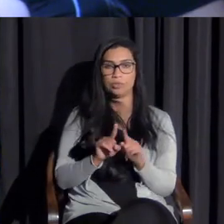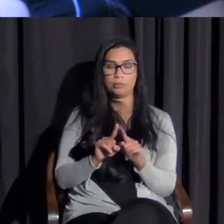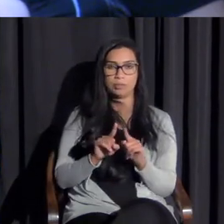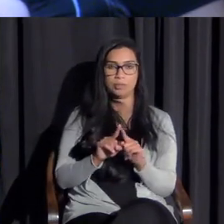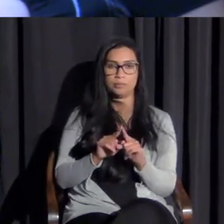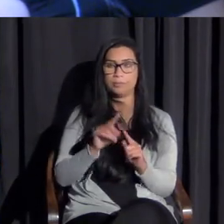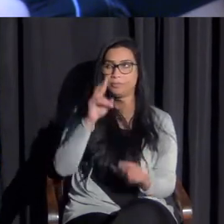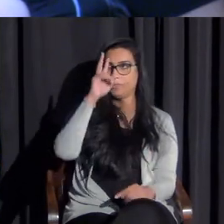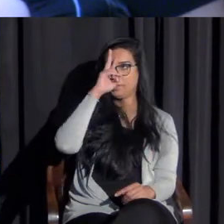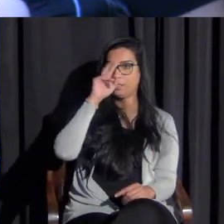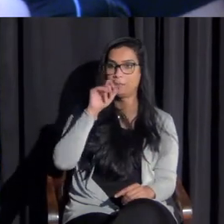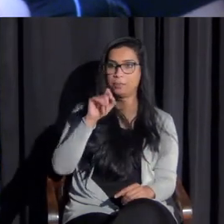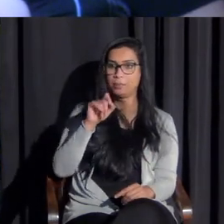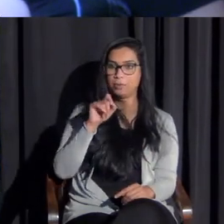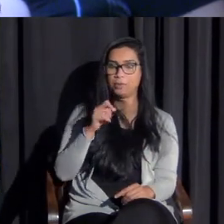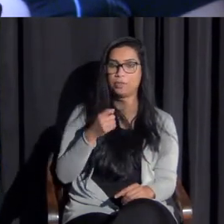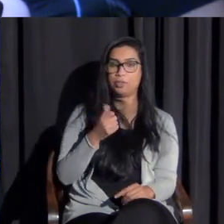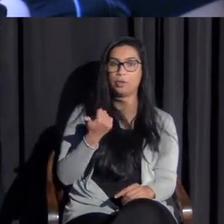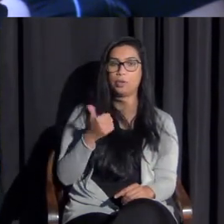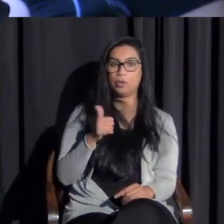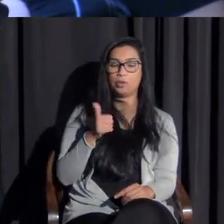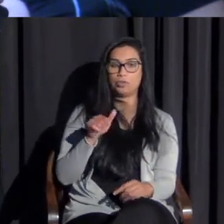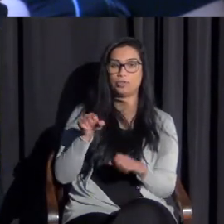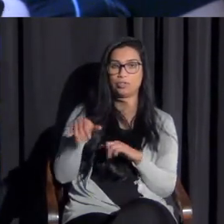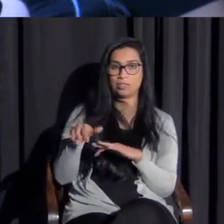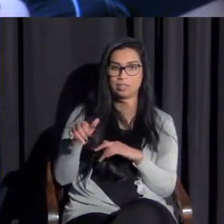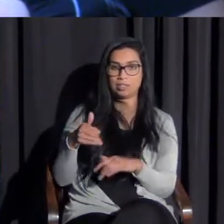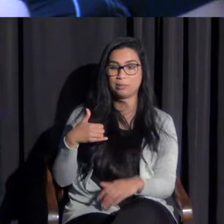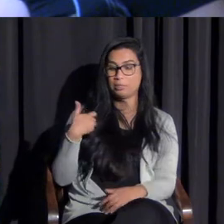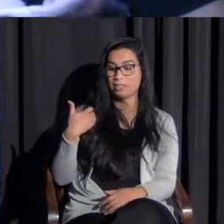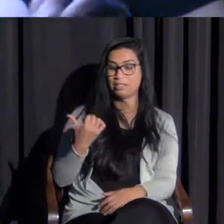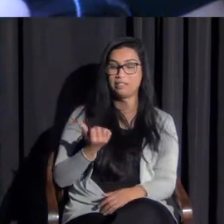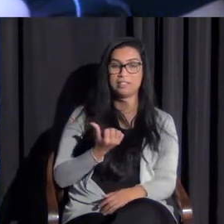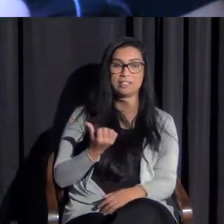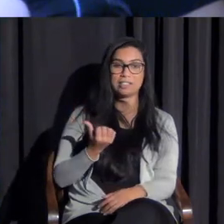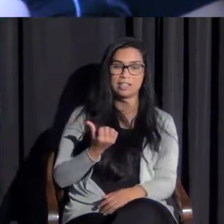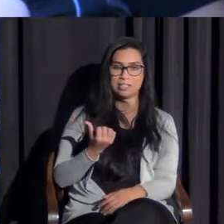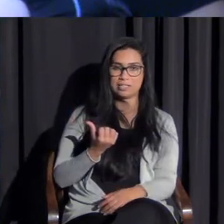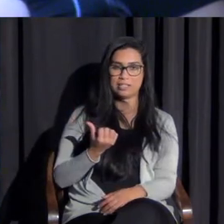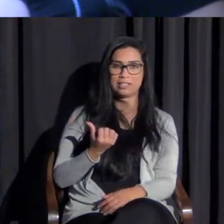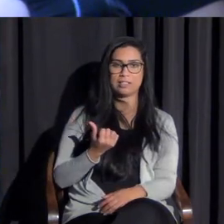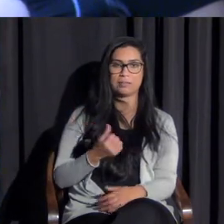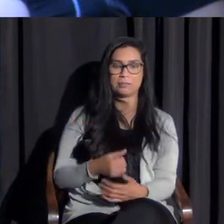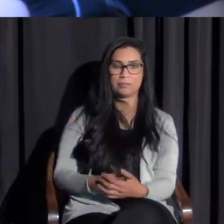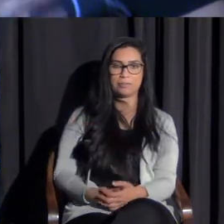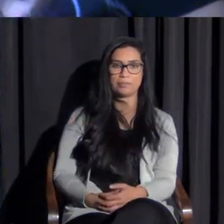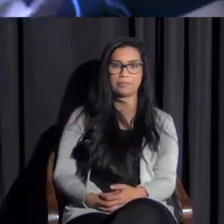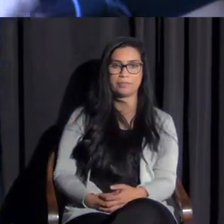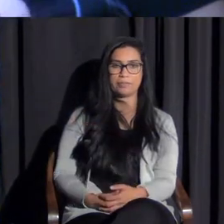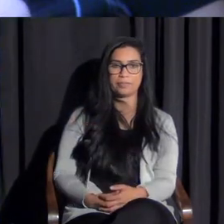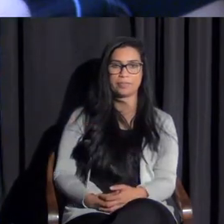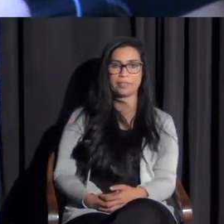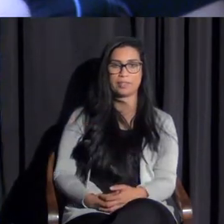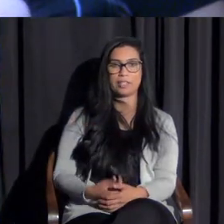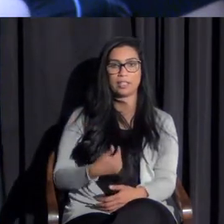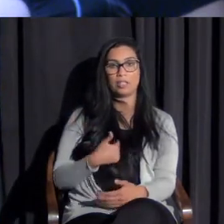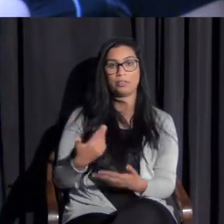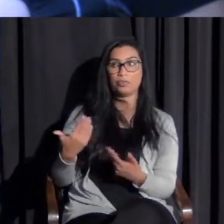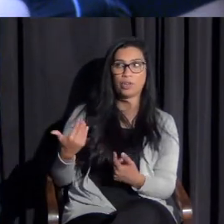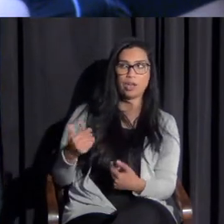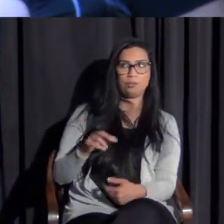lembro que quando aconteceu o 11 de setembro, eu tinha 6 anos de idade, né? Sou tão... Não sou, né? Eu não sou uma pessoa